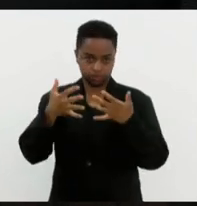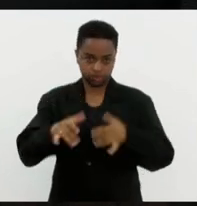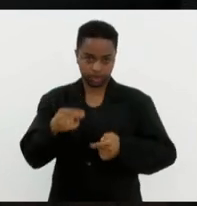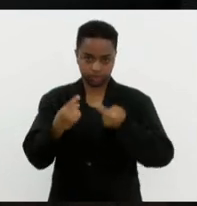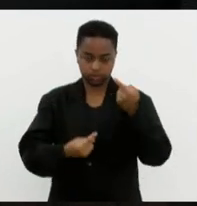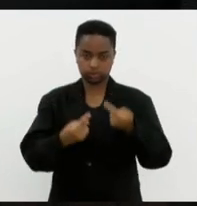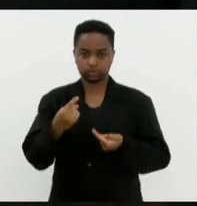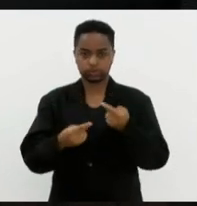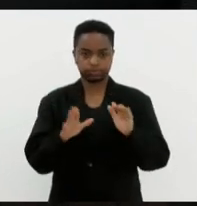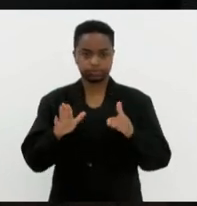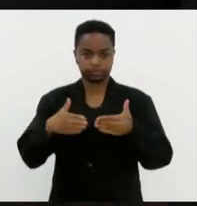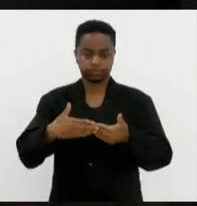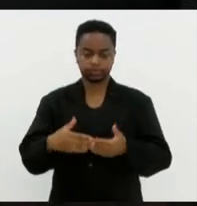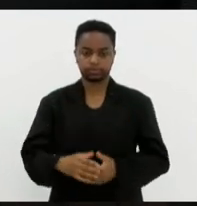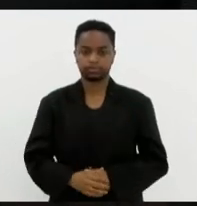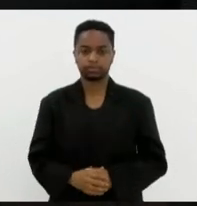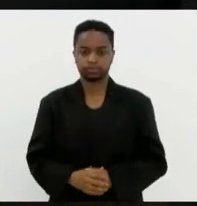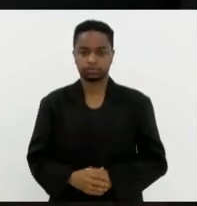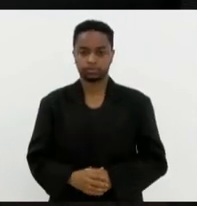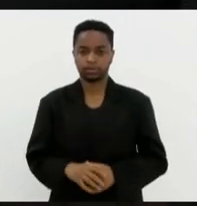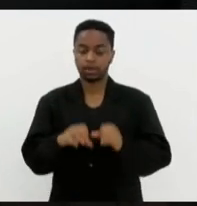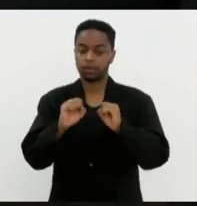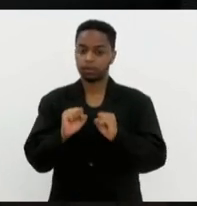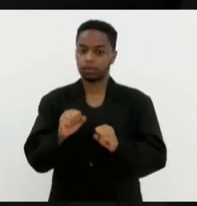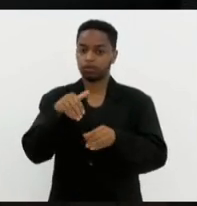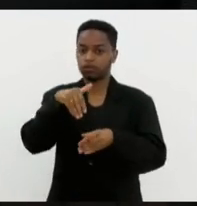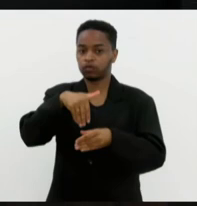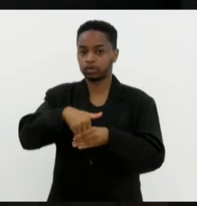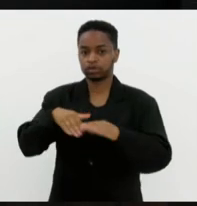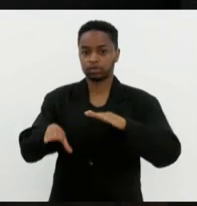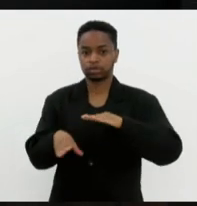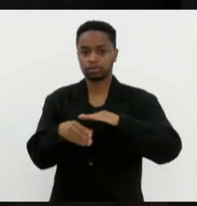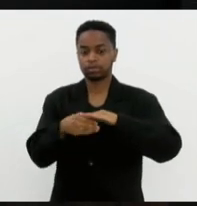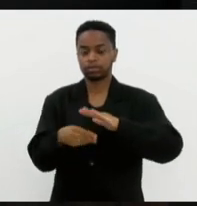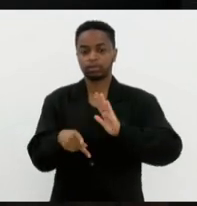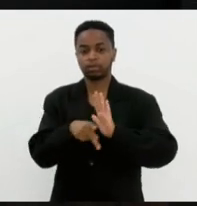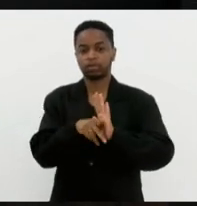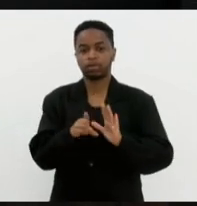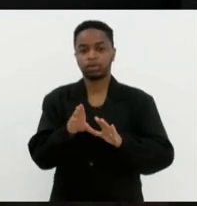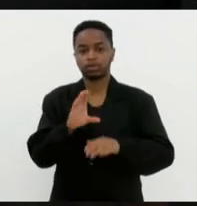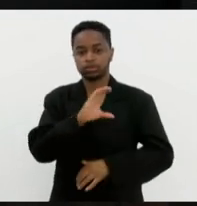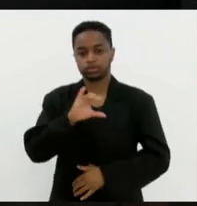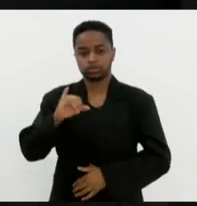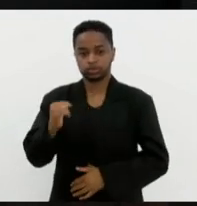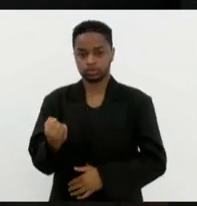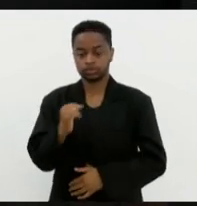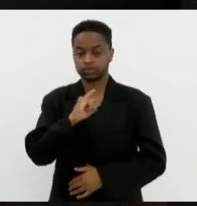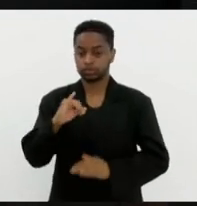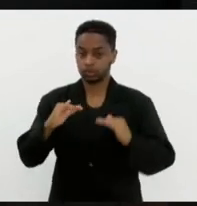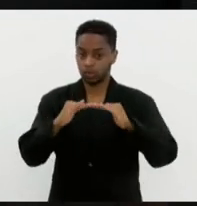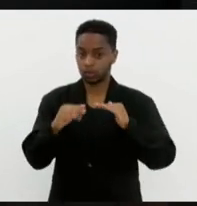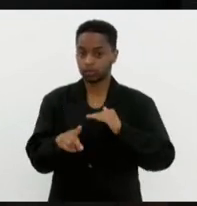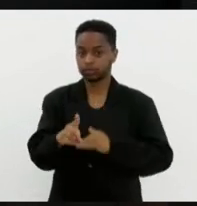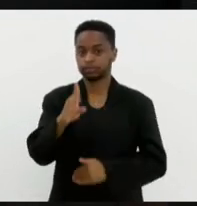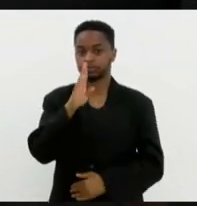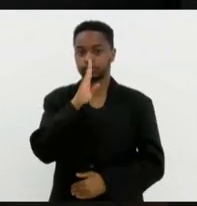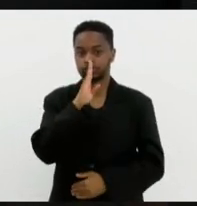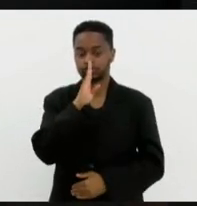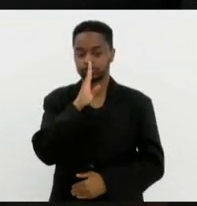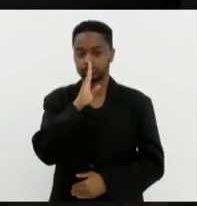queira discutir, encerrada a discussão. Em votação, as emendas da Comissão de Constituição e Justiça. Senhores que aprovam, permaneçam como